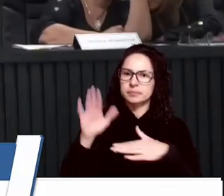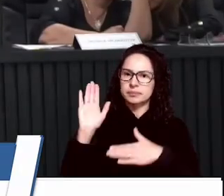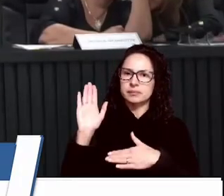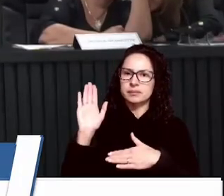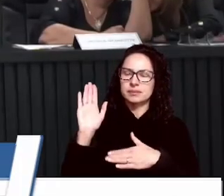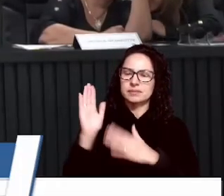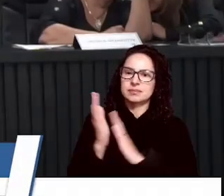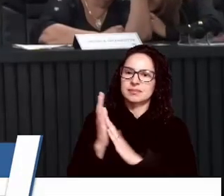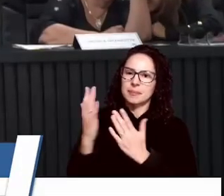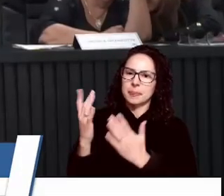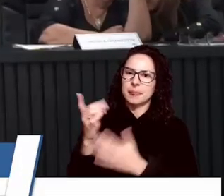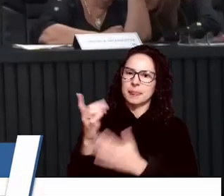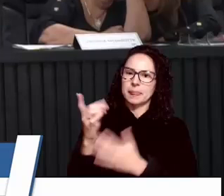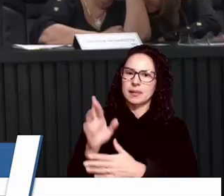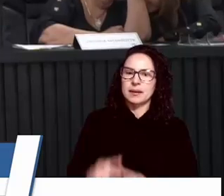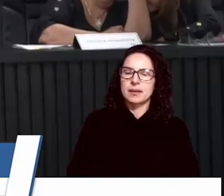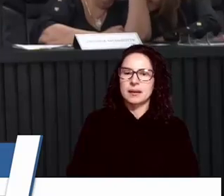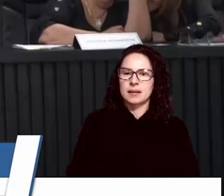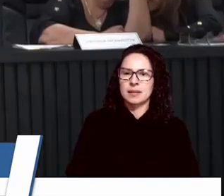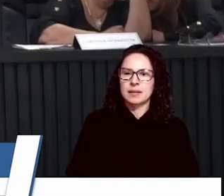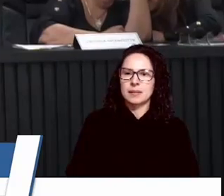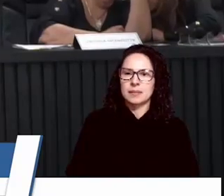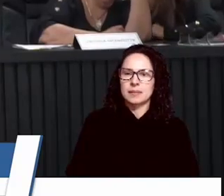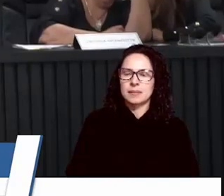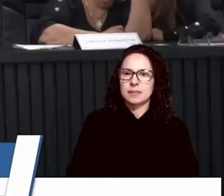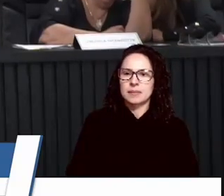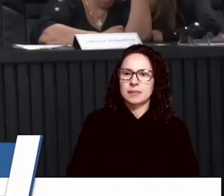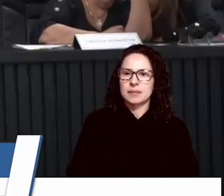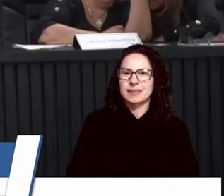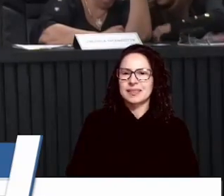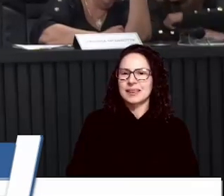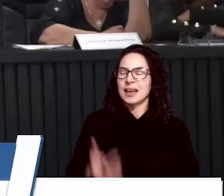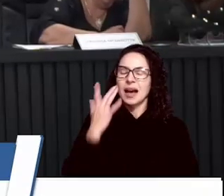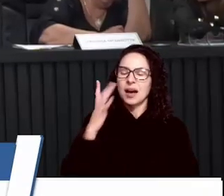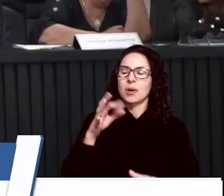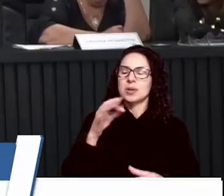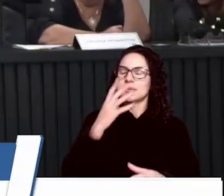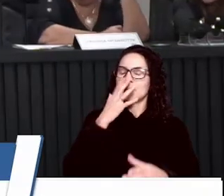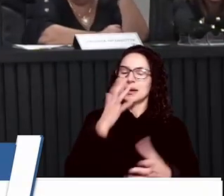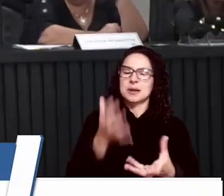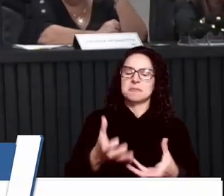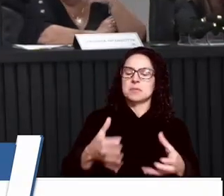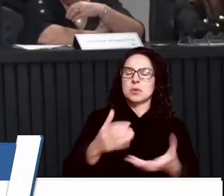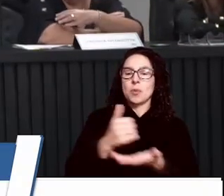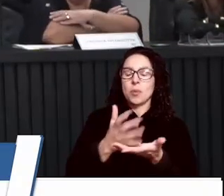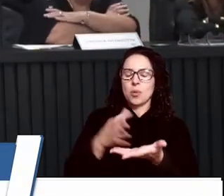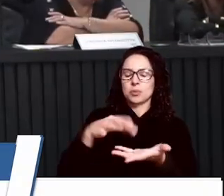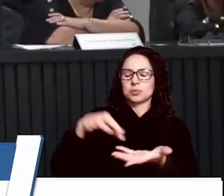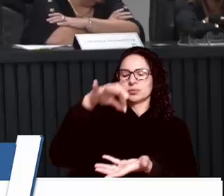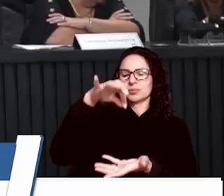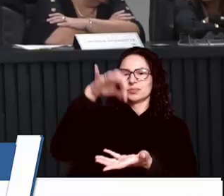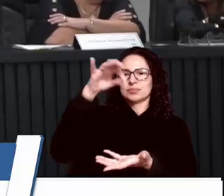Parabéns, doutor. Eu acho que é a cereja do bolo. Fechou. O Daniel foi